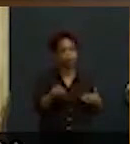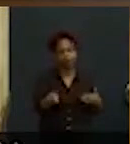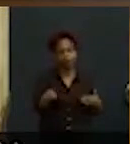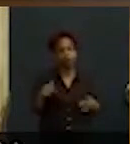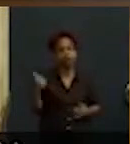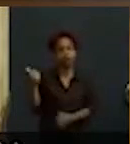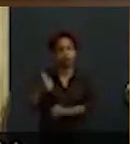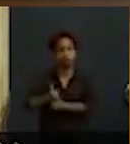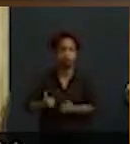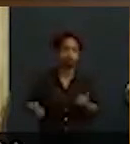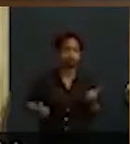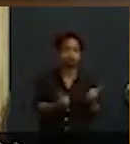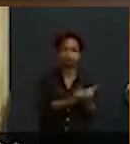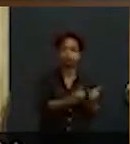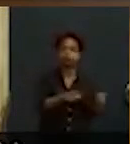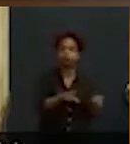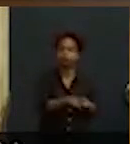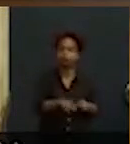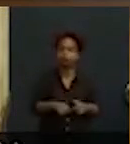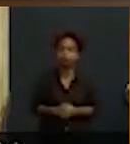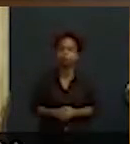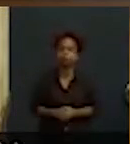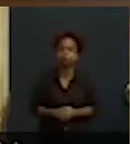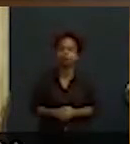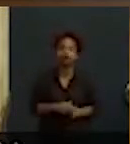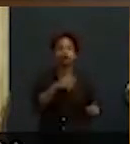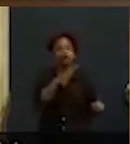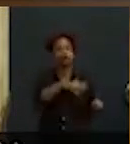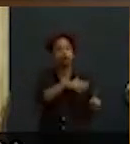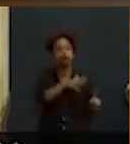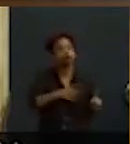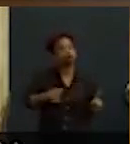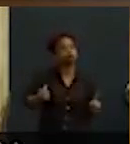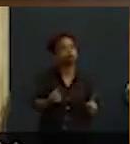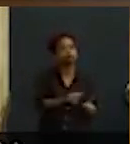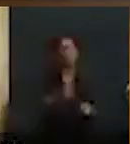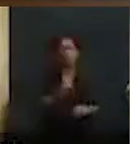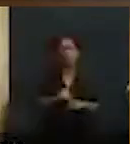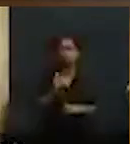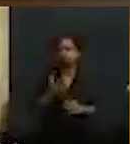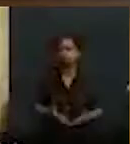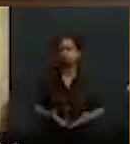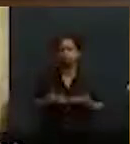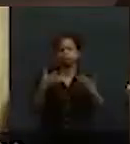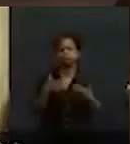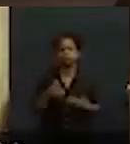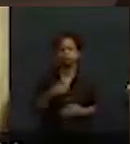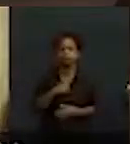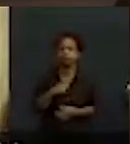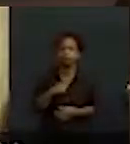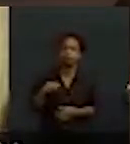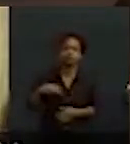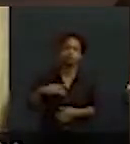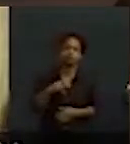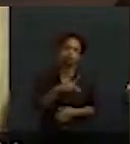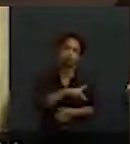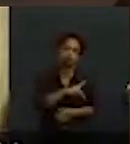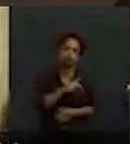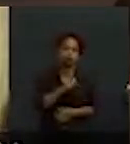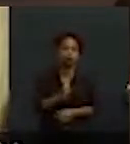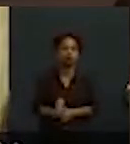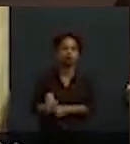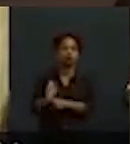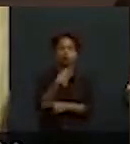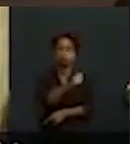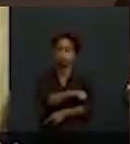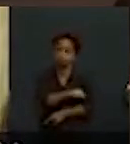e vacância. Nosso homenageado é um dos mais destacados membros do Ministério Público do Estado do